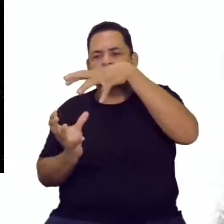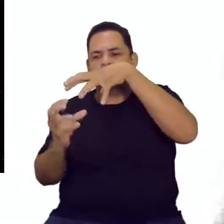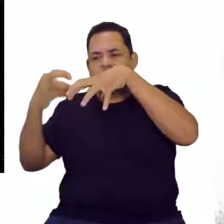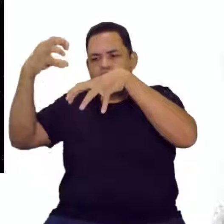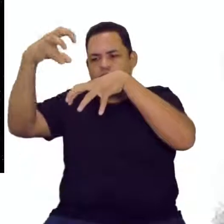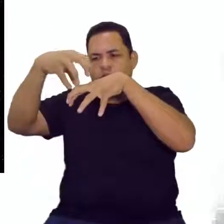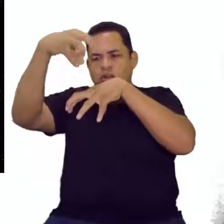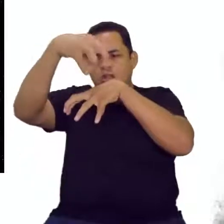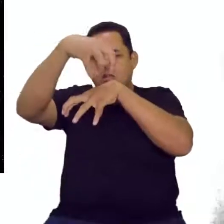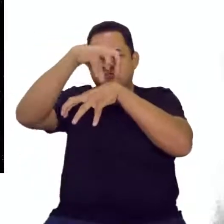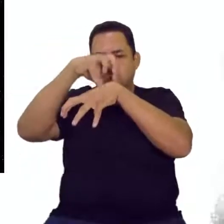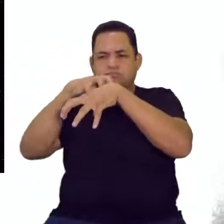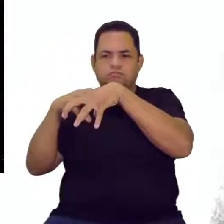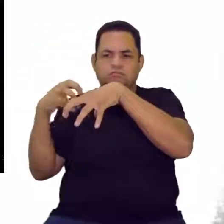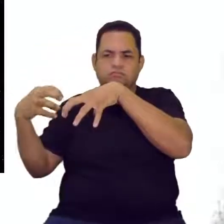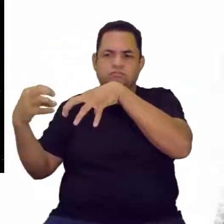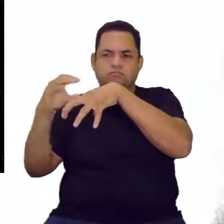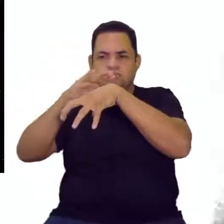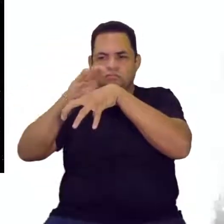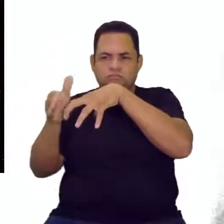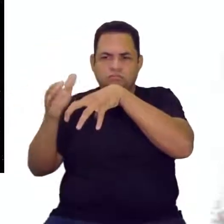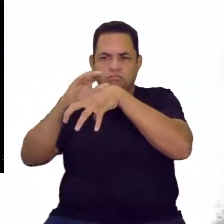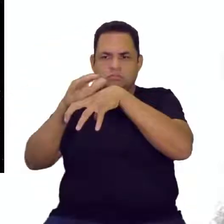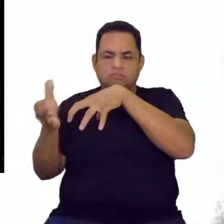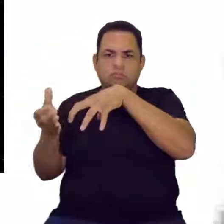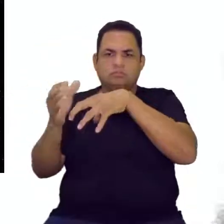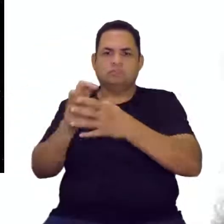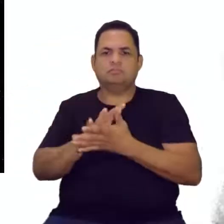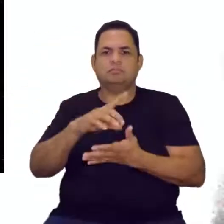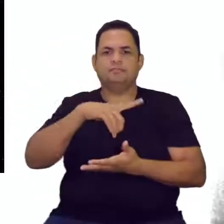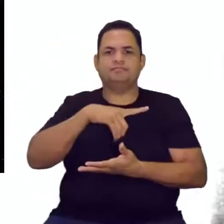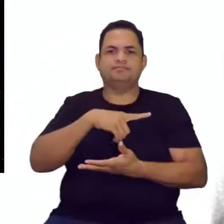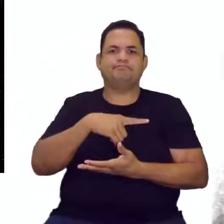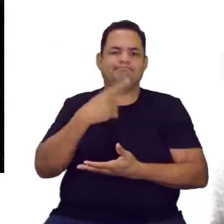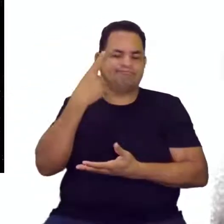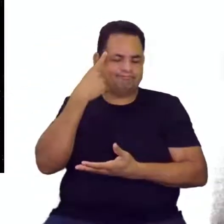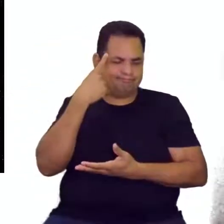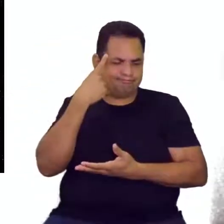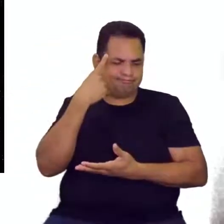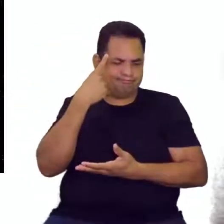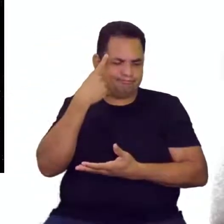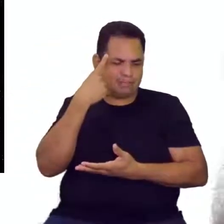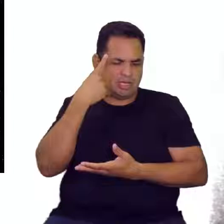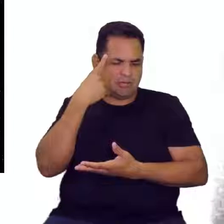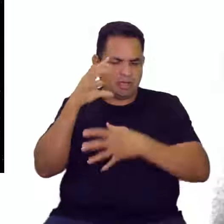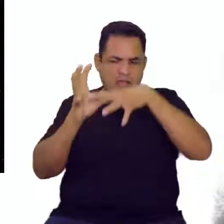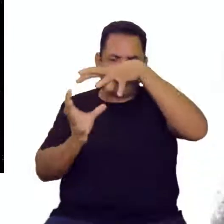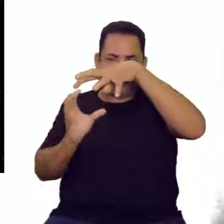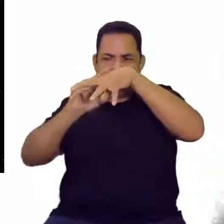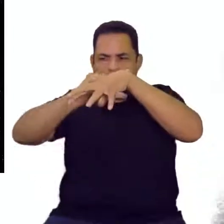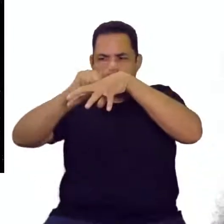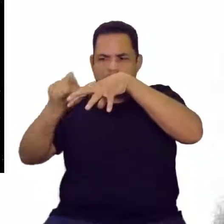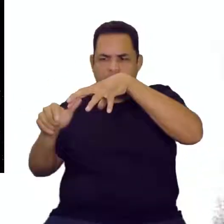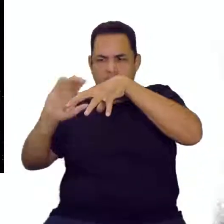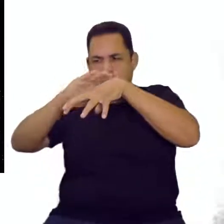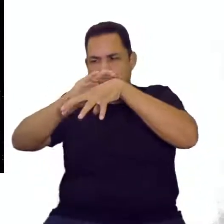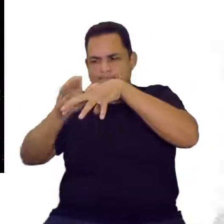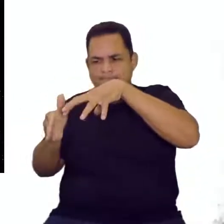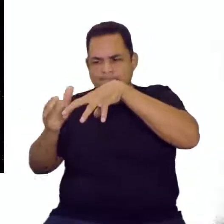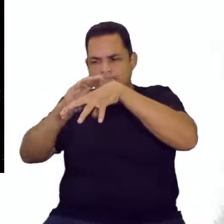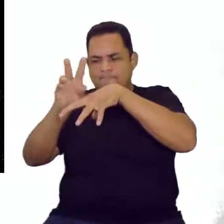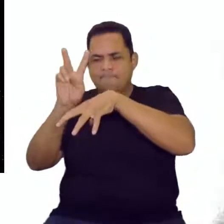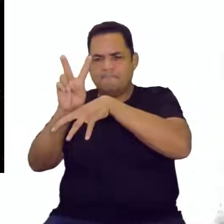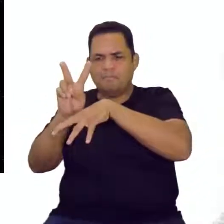de ozônio. Vocês já ouviram falar sobre isso? Aí pense, se ela é uma camada protetora e